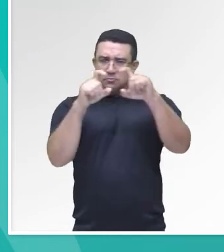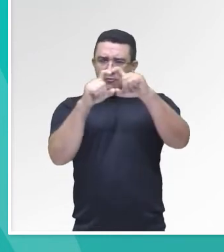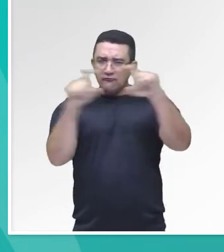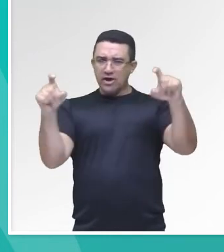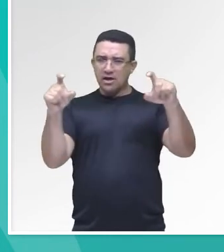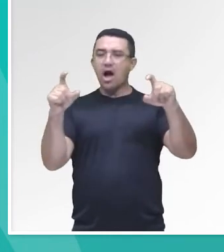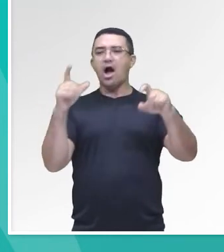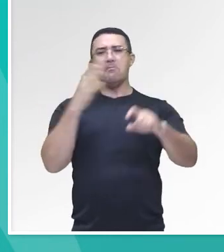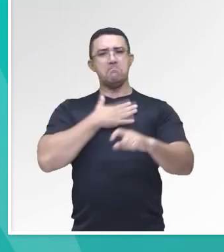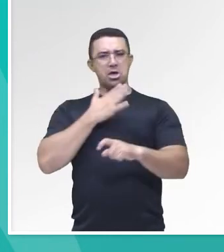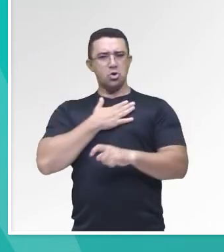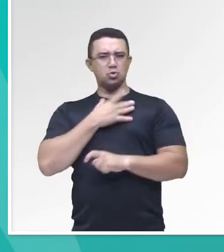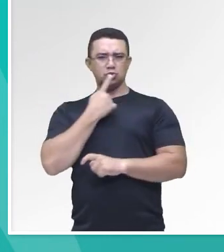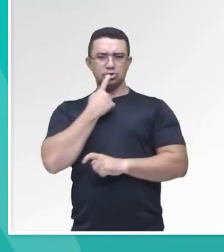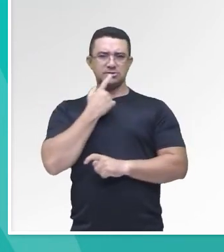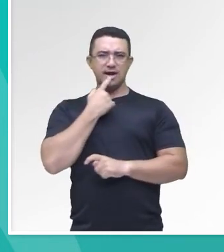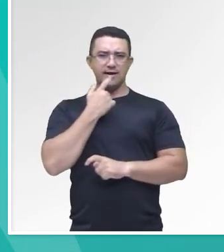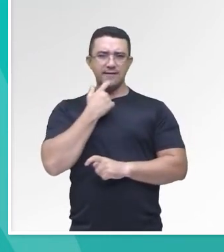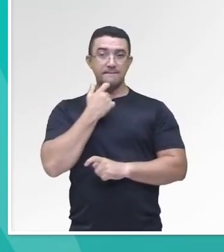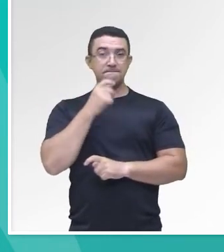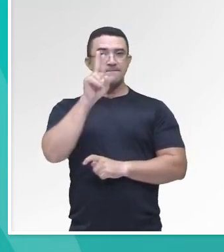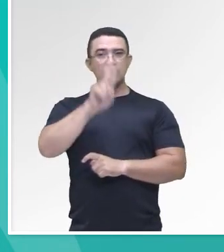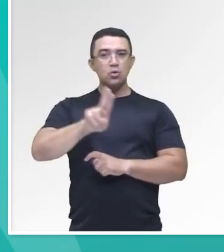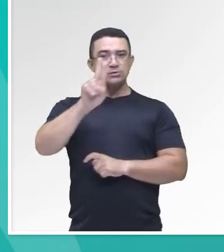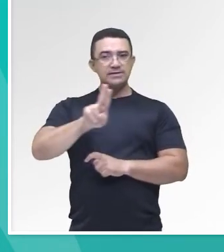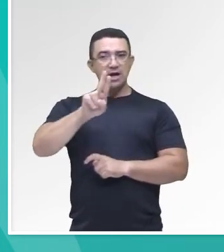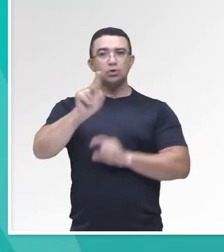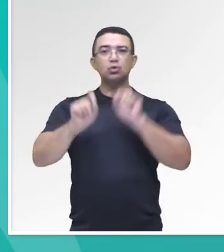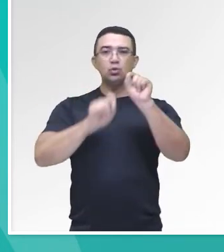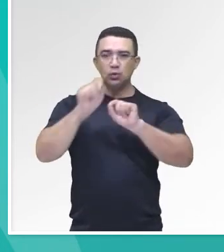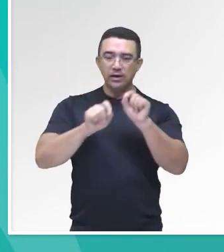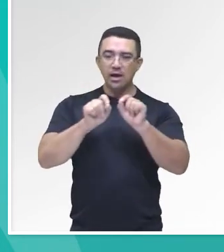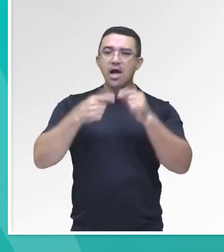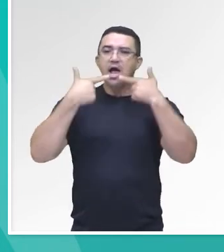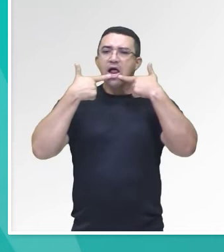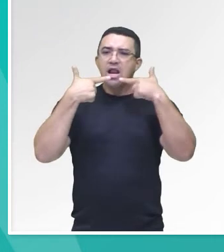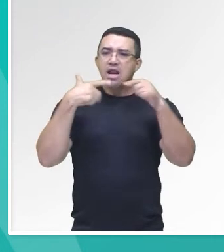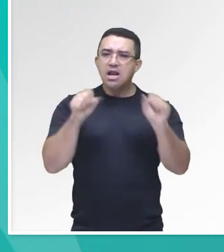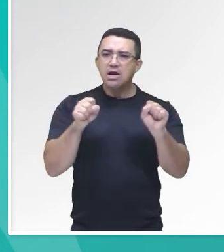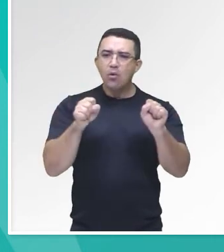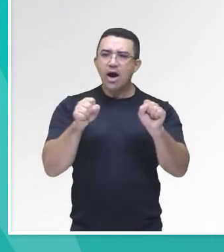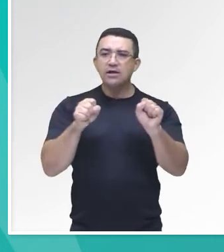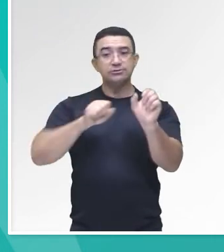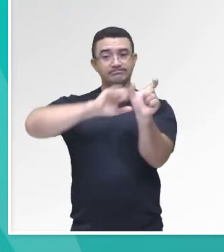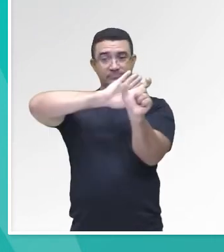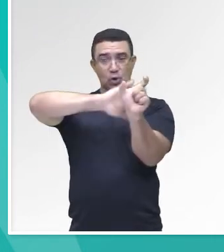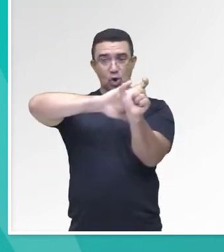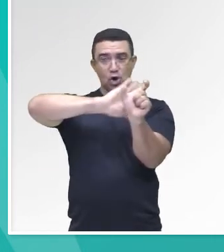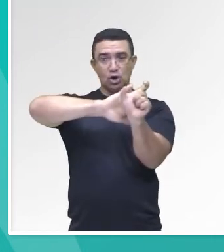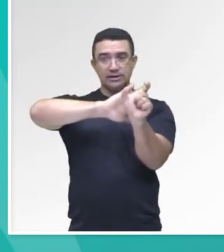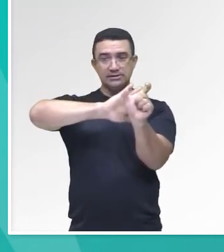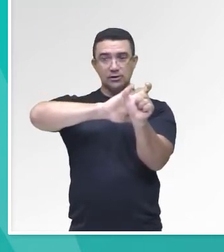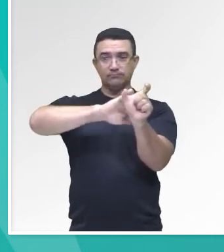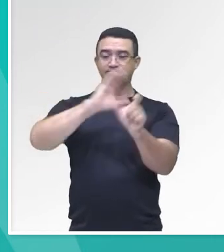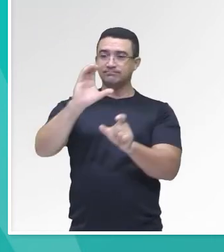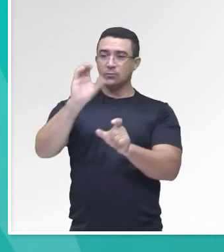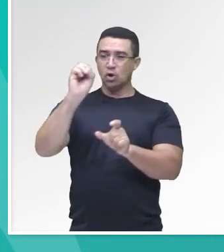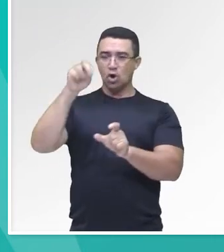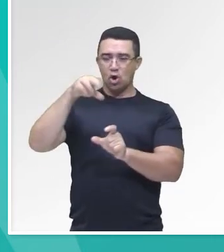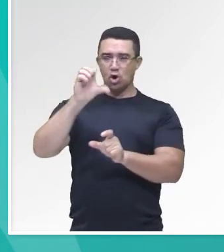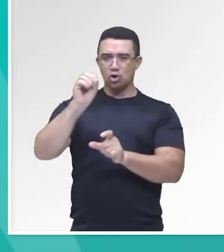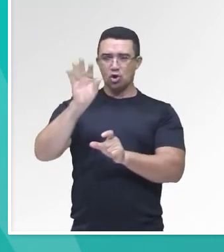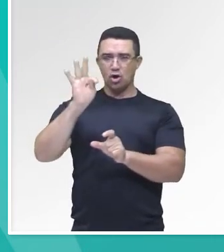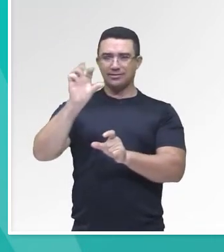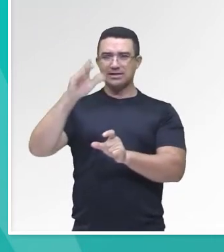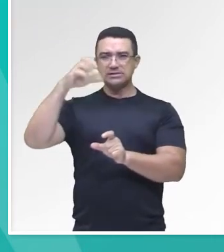está utilizando aí, gente, a figura de linguagem, a conotação, né? Por quê? Porque